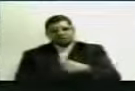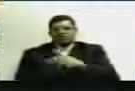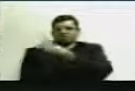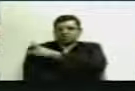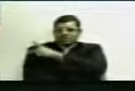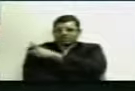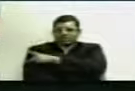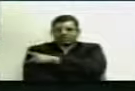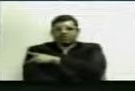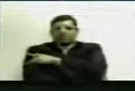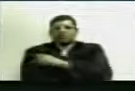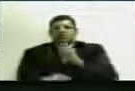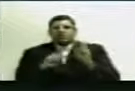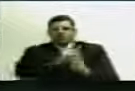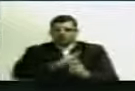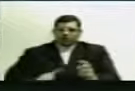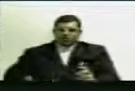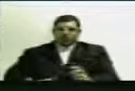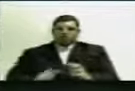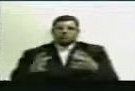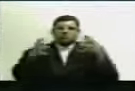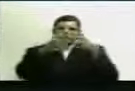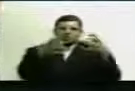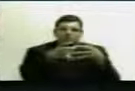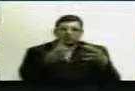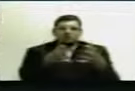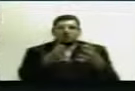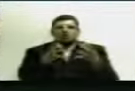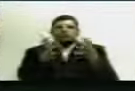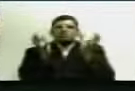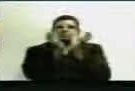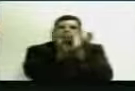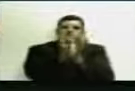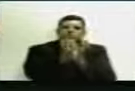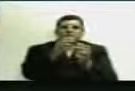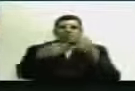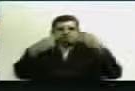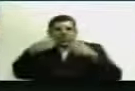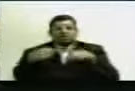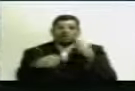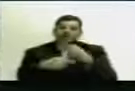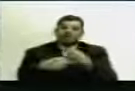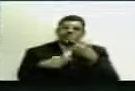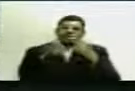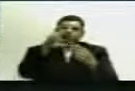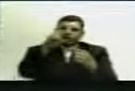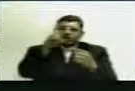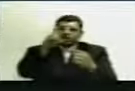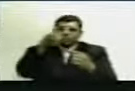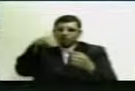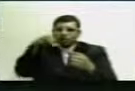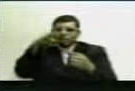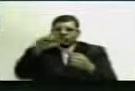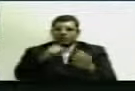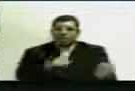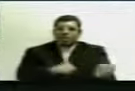do Executivo sobre o conjunto dos membros do Poder Legislativo. Nossa democracia ela é muito